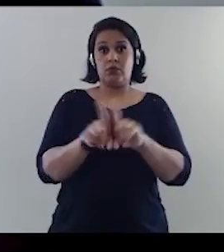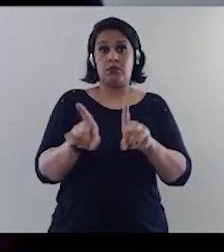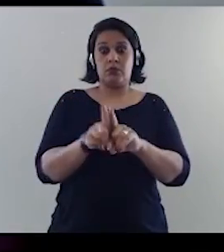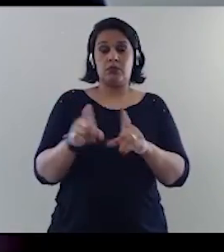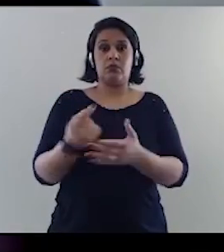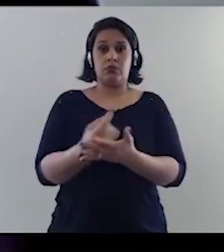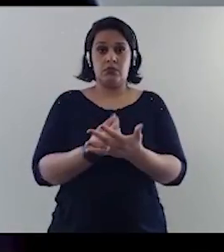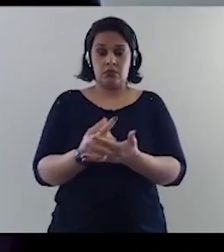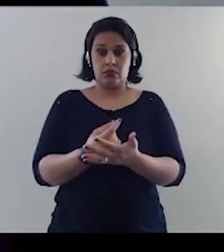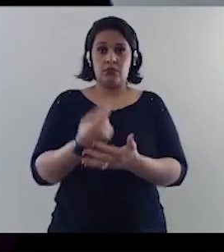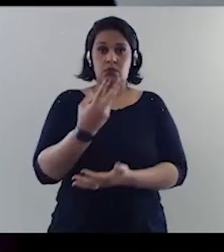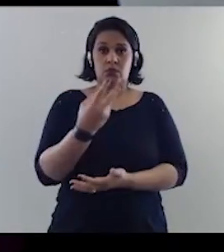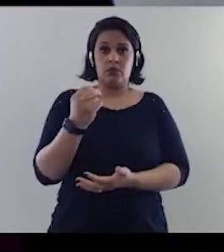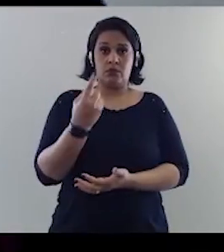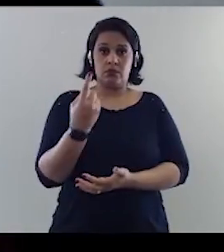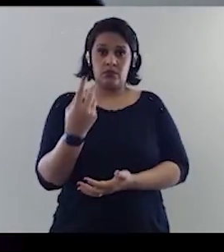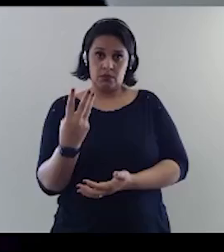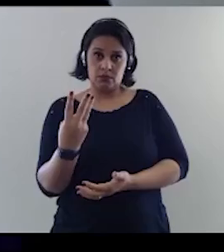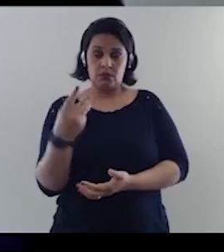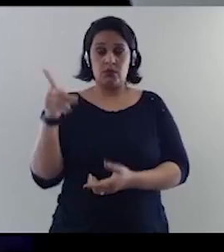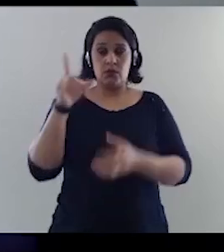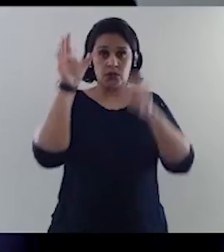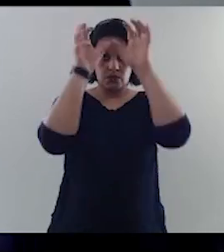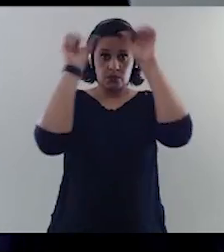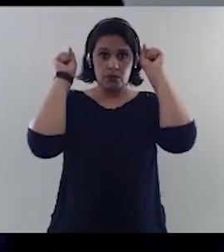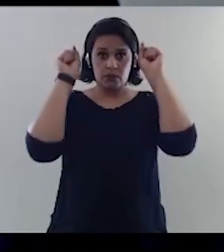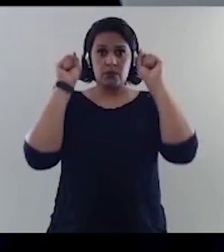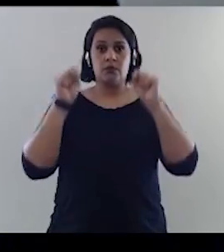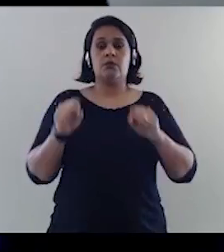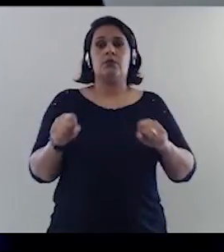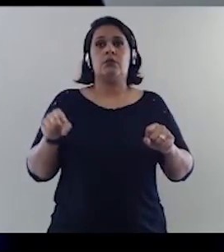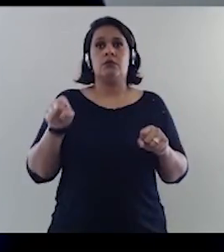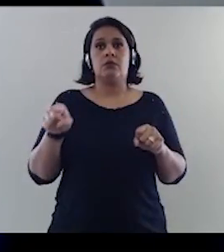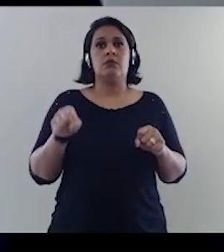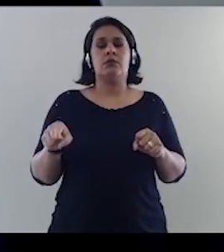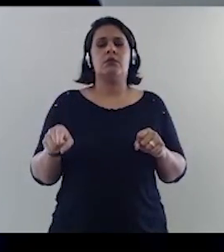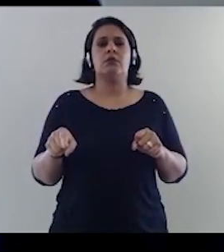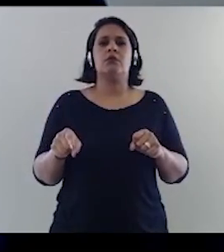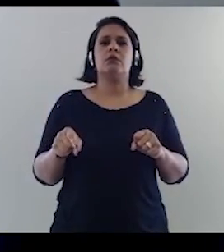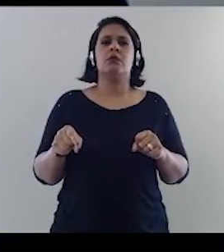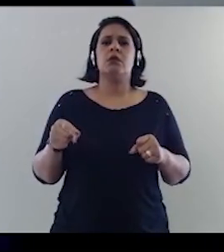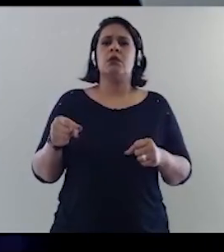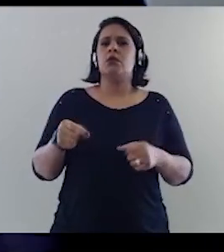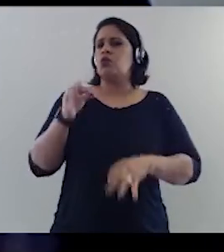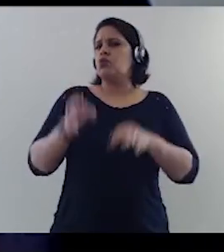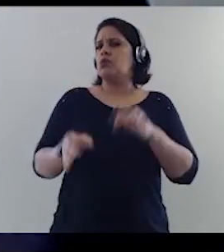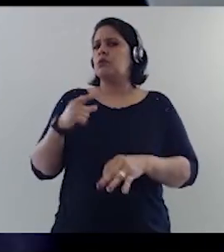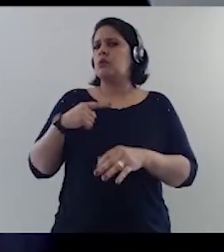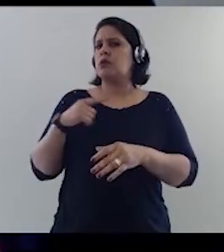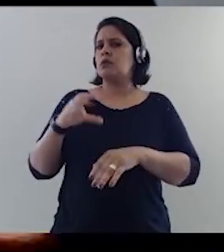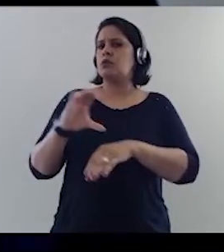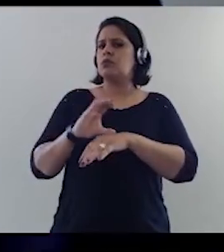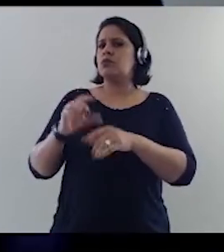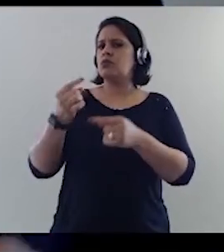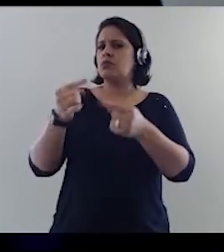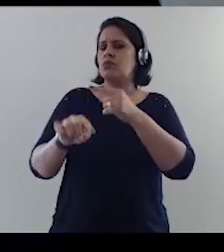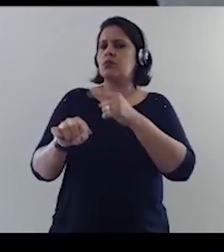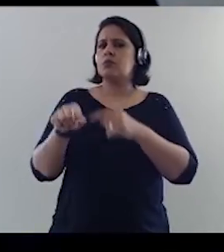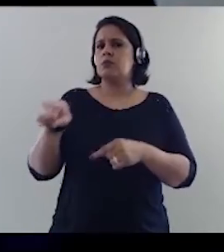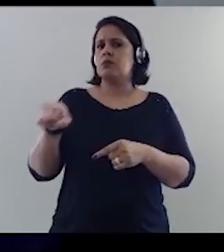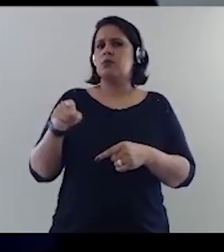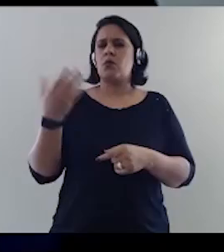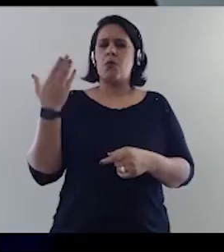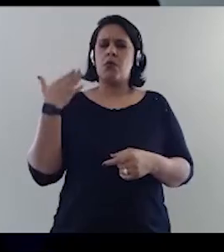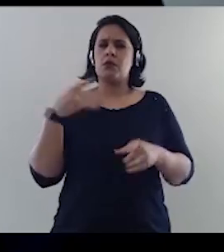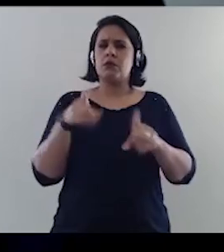de 2013, o Tribunal julgou a inconstitucionalidade, mas restringiu os efeitos para o passado e